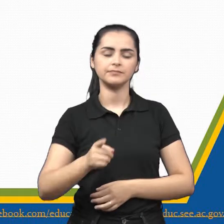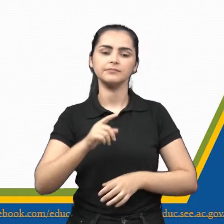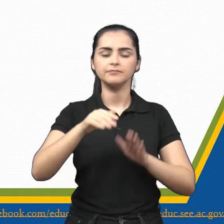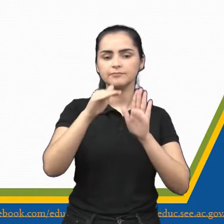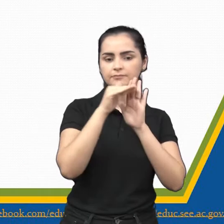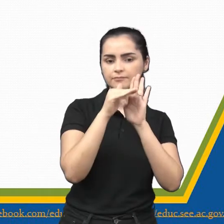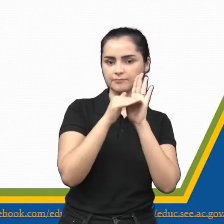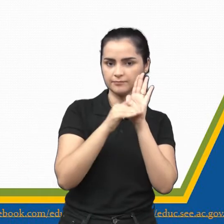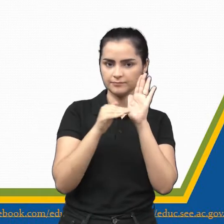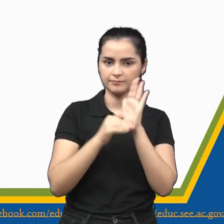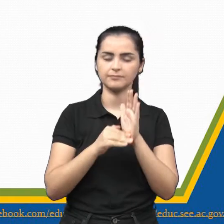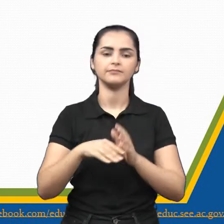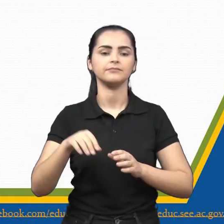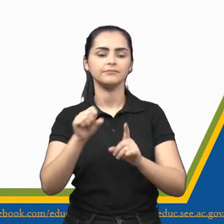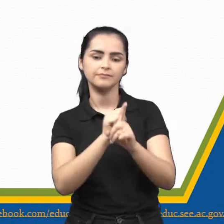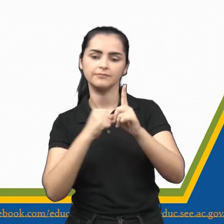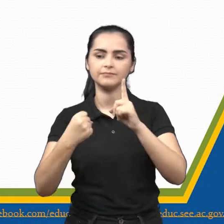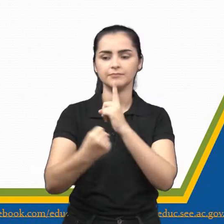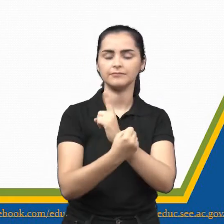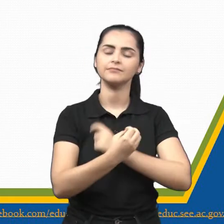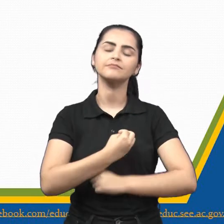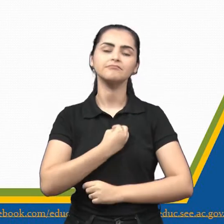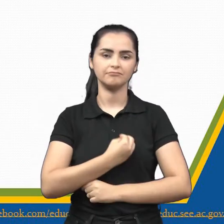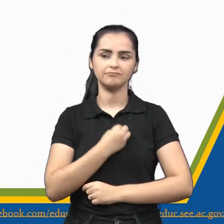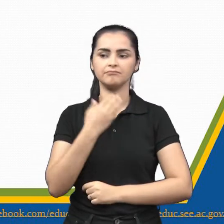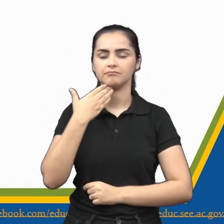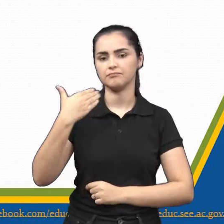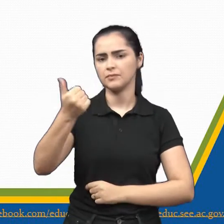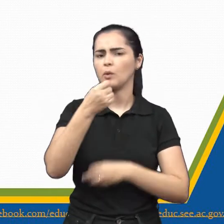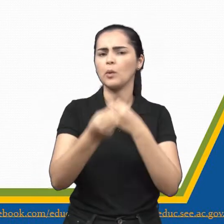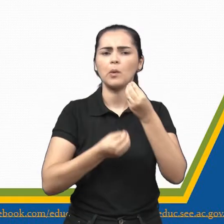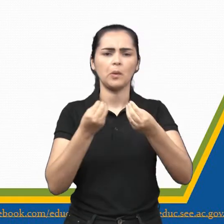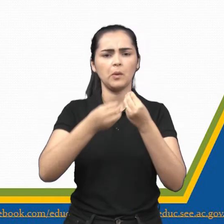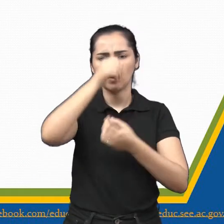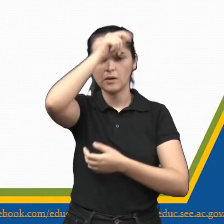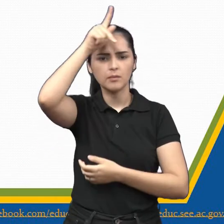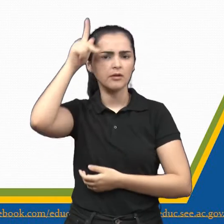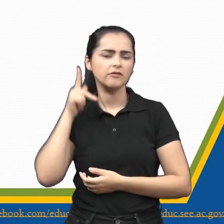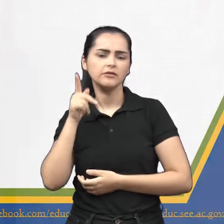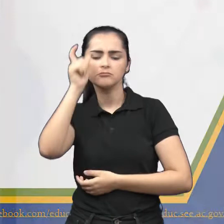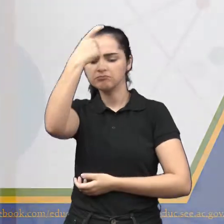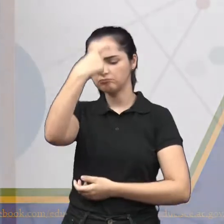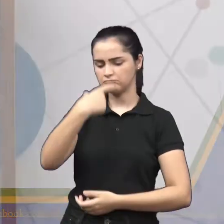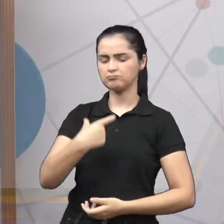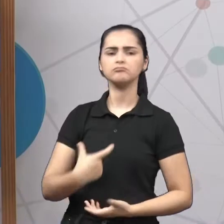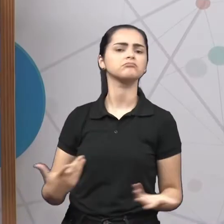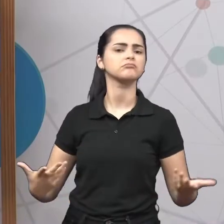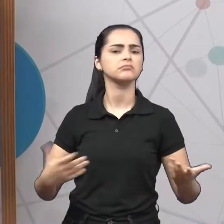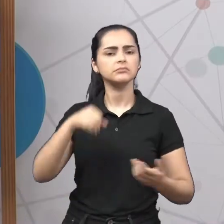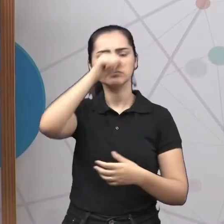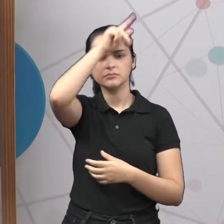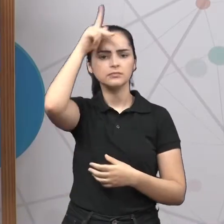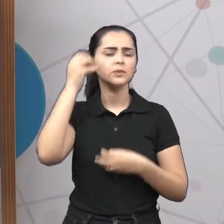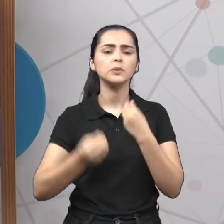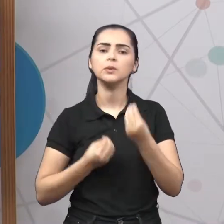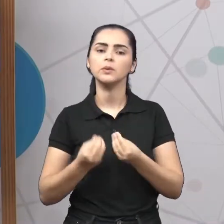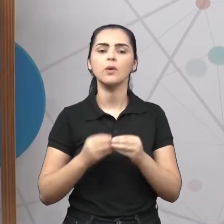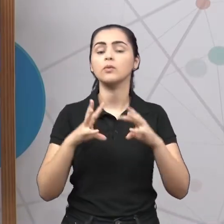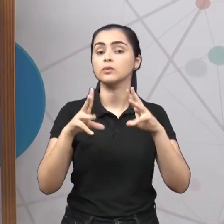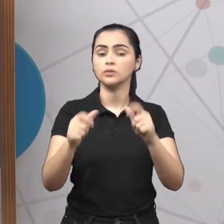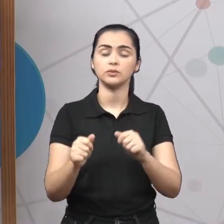melhores condições para a sociedade. Como que a prefeita chegou até onde está? Tudo,